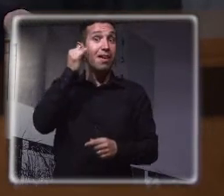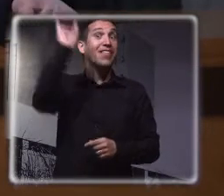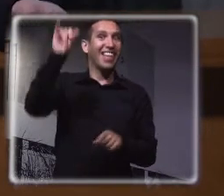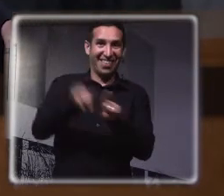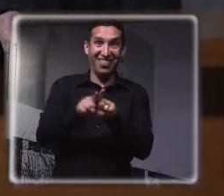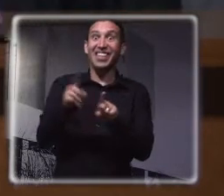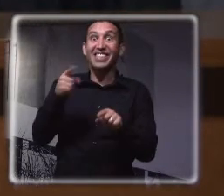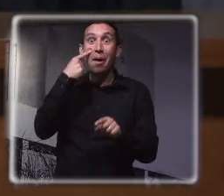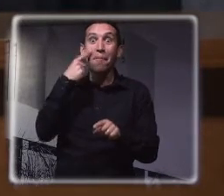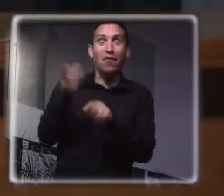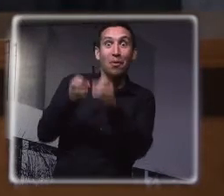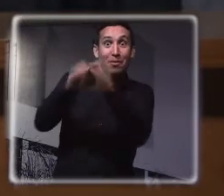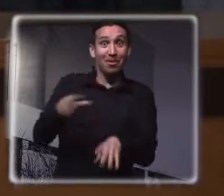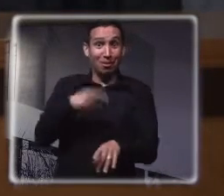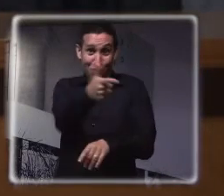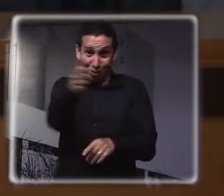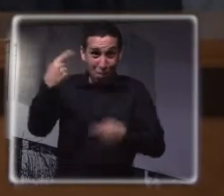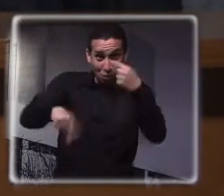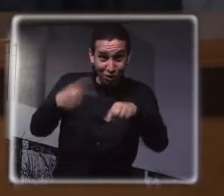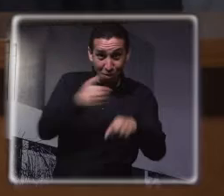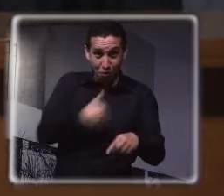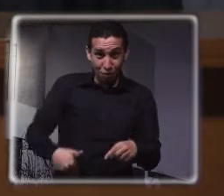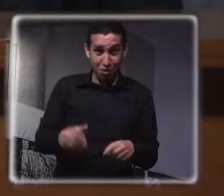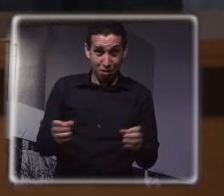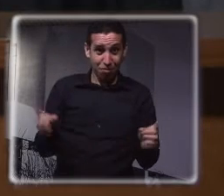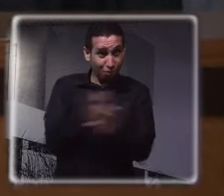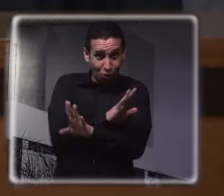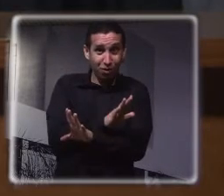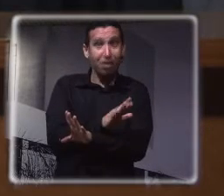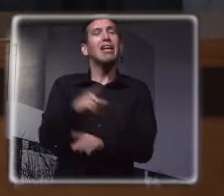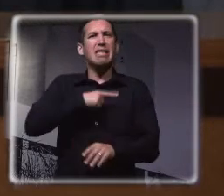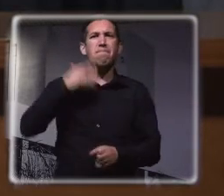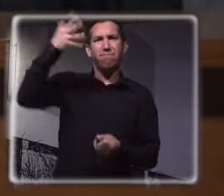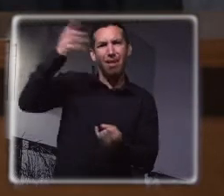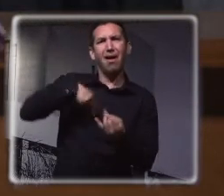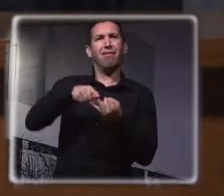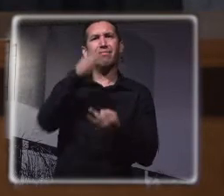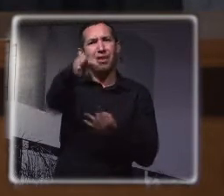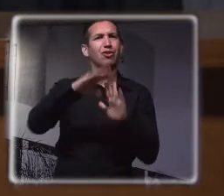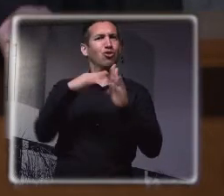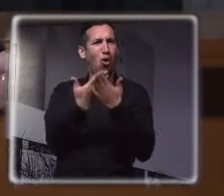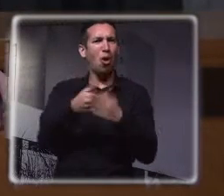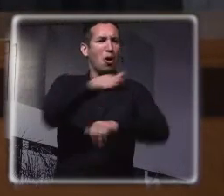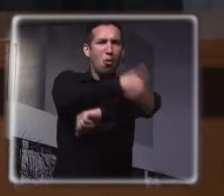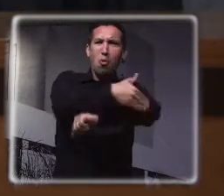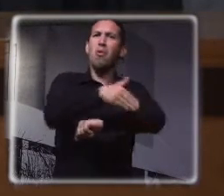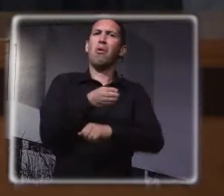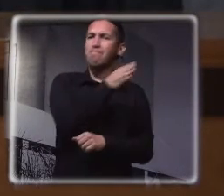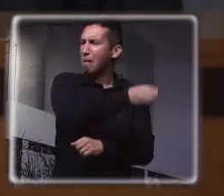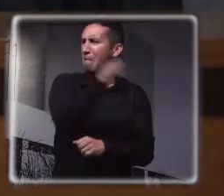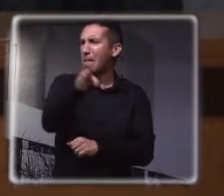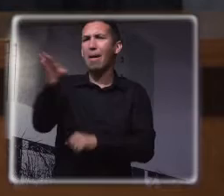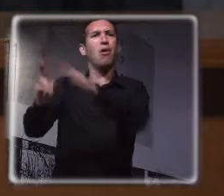correndo atrás do prejuízo, né? Como nós não temos políticas públicas suficientes, fazemos palestras, vamos às escolas, vamos às ruas,